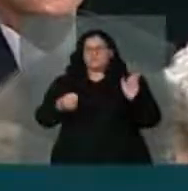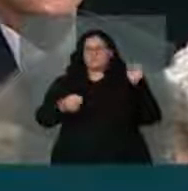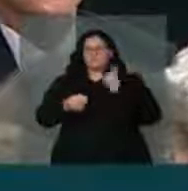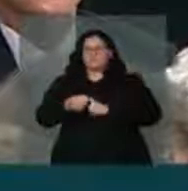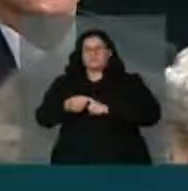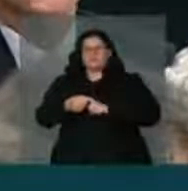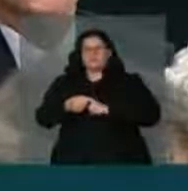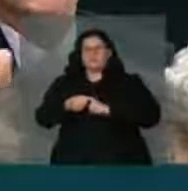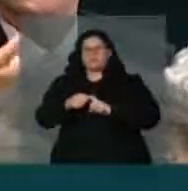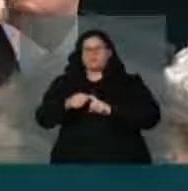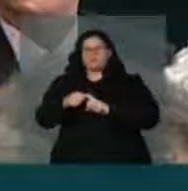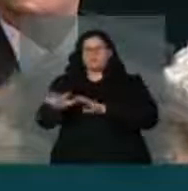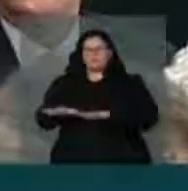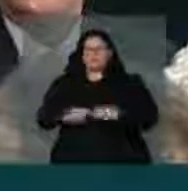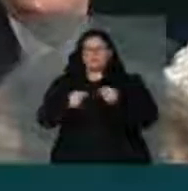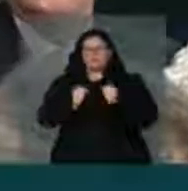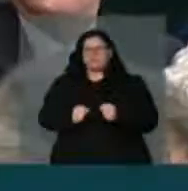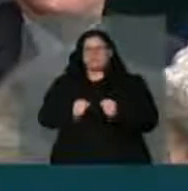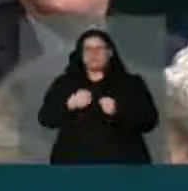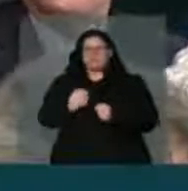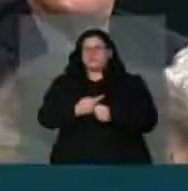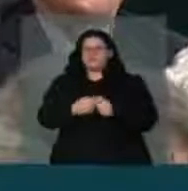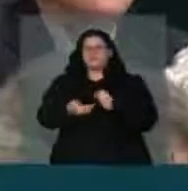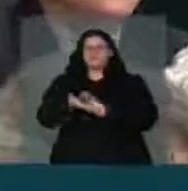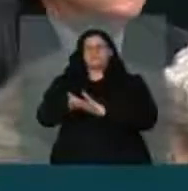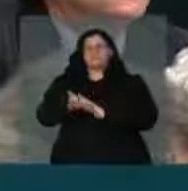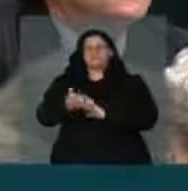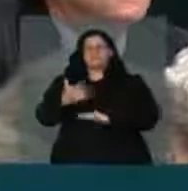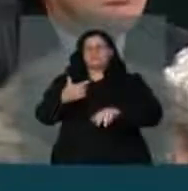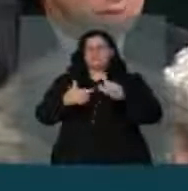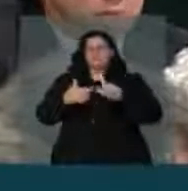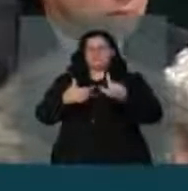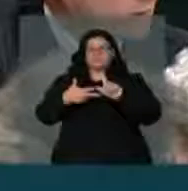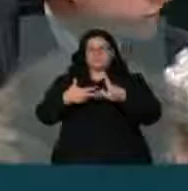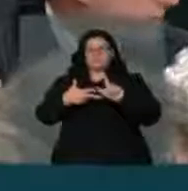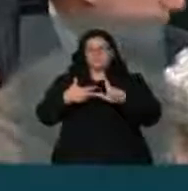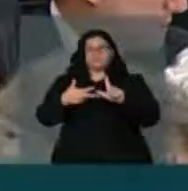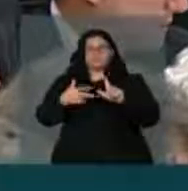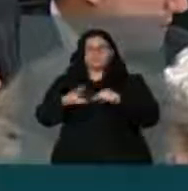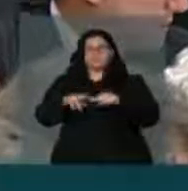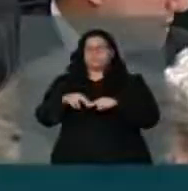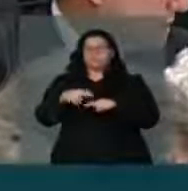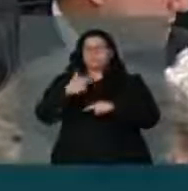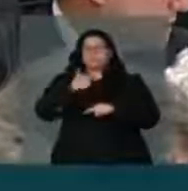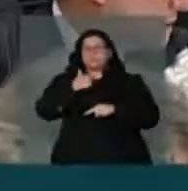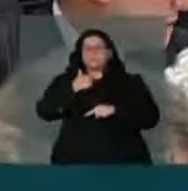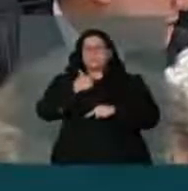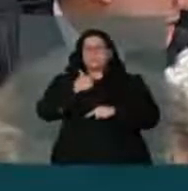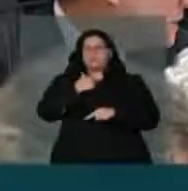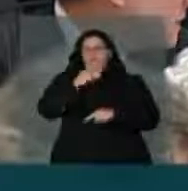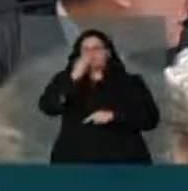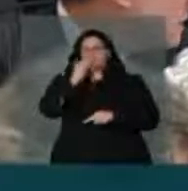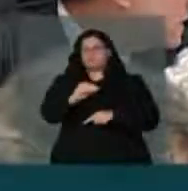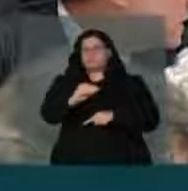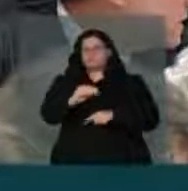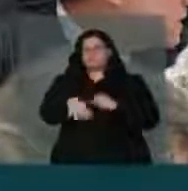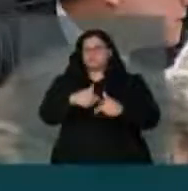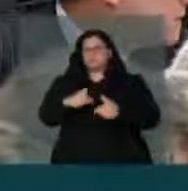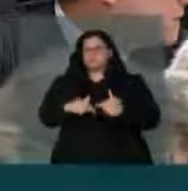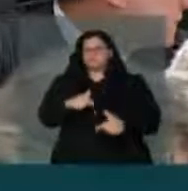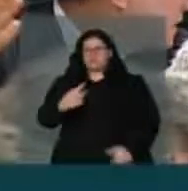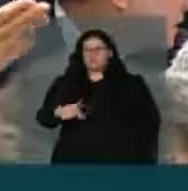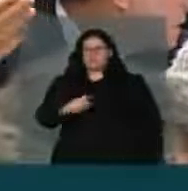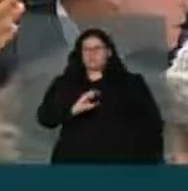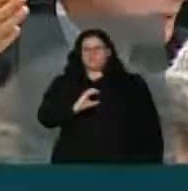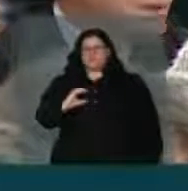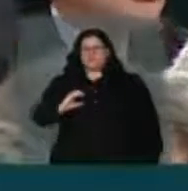protagonismo do Poder Legislativo, e nós o aplaudimos, por isso, não pode desqualificar o trabalho dessa comissão e aventar